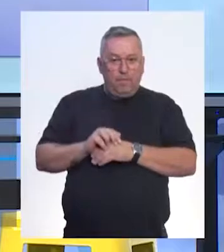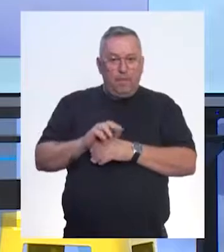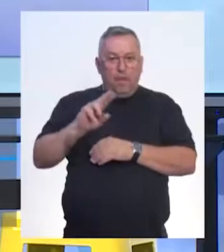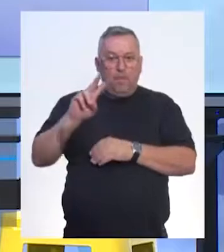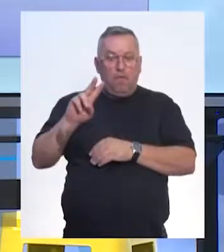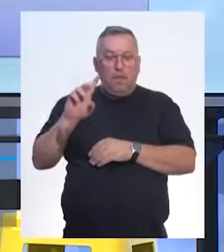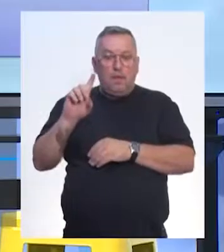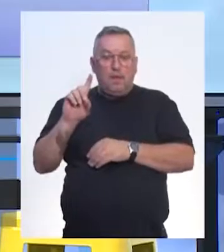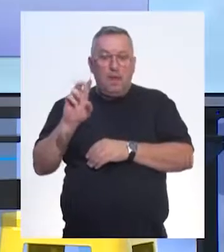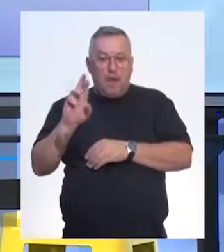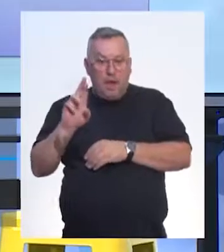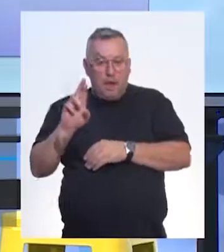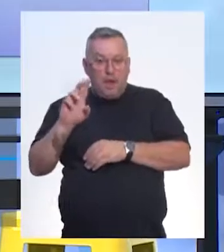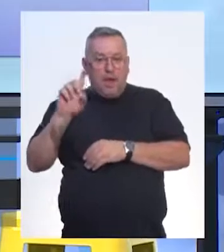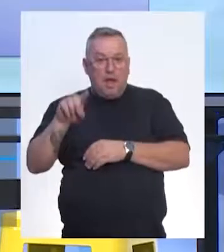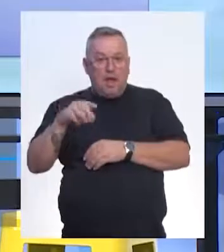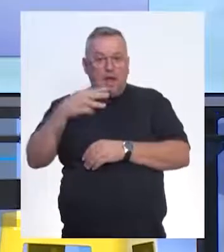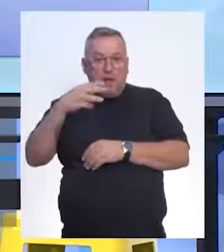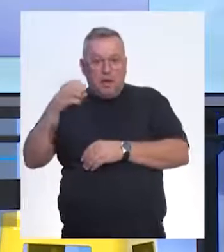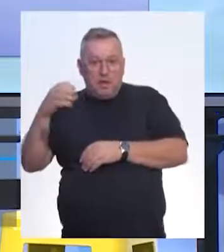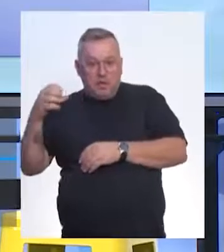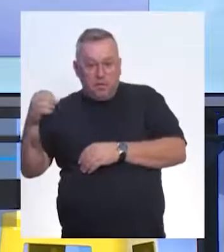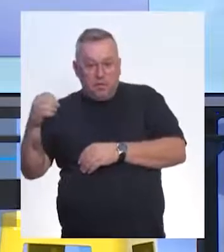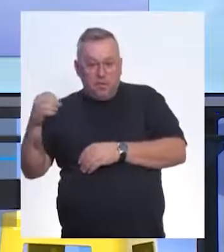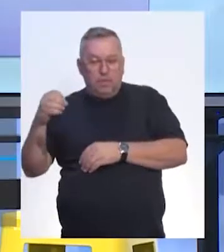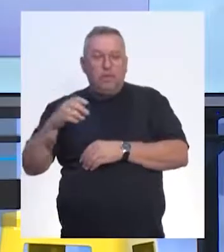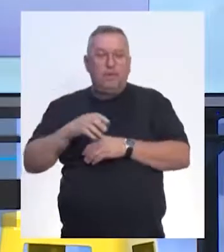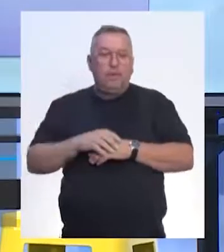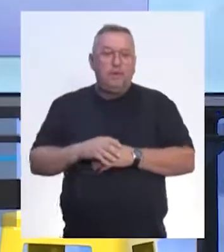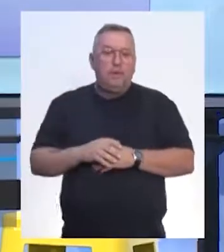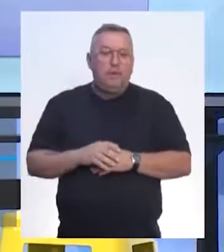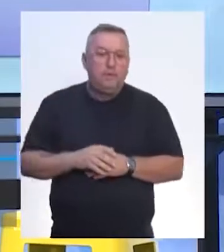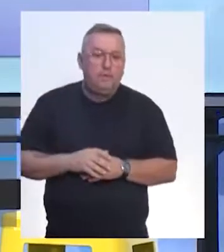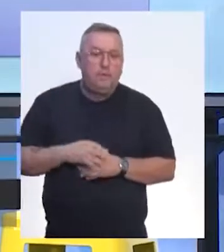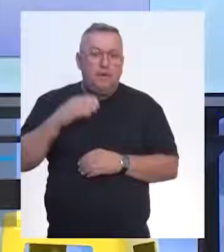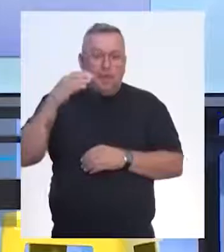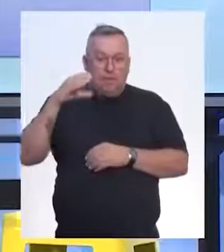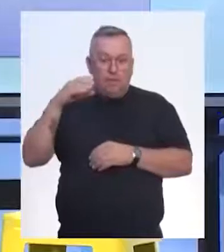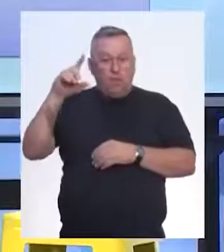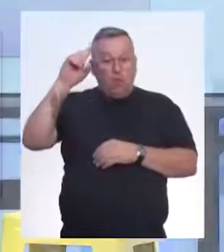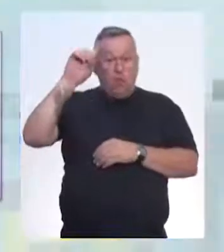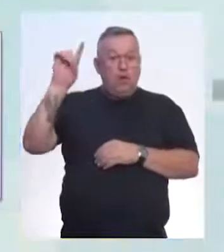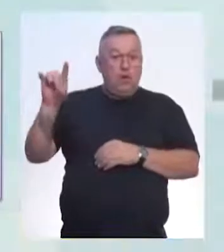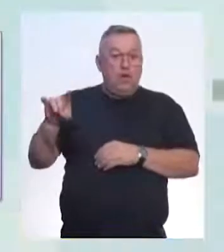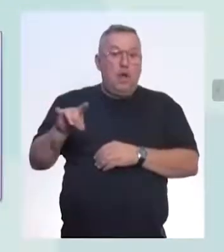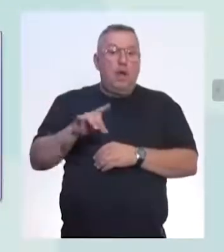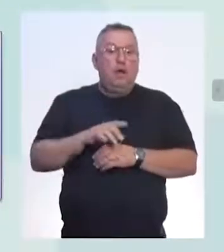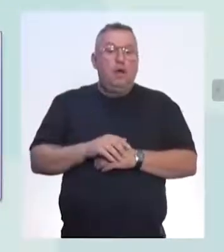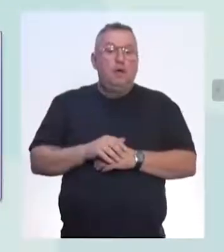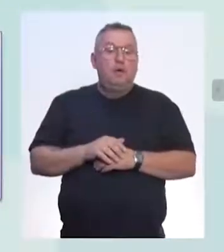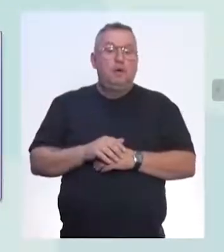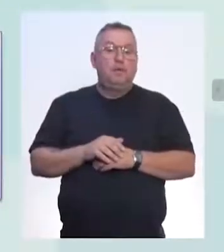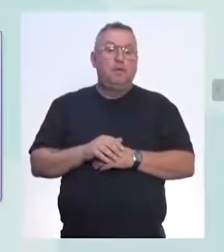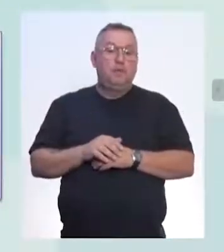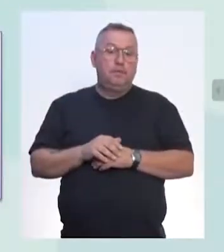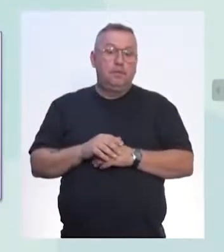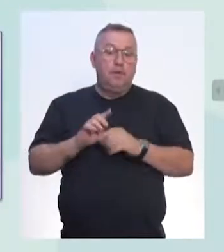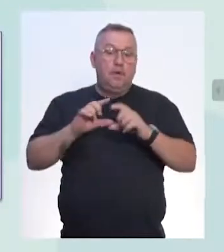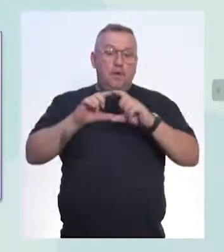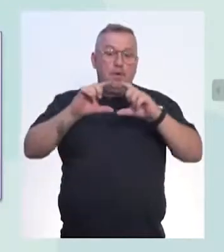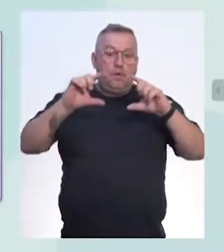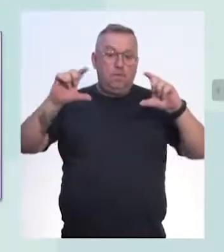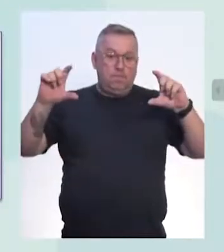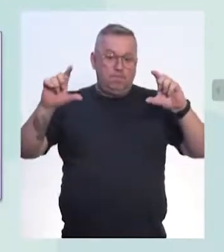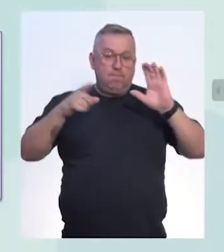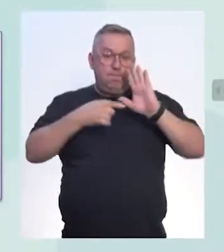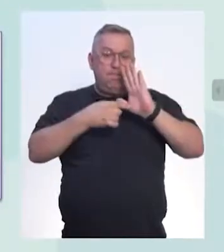que o valor de referência são apenas 300 gramas de carboidrato por dia. Então, a expressão que